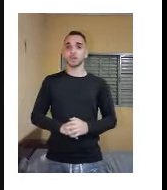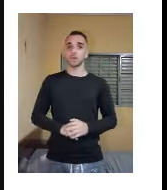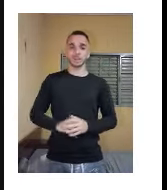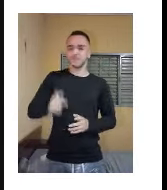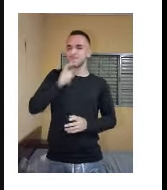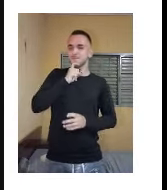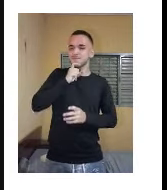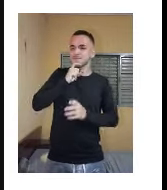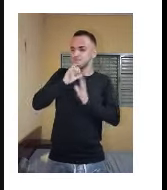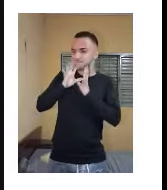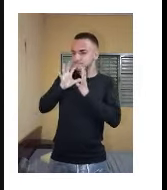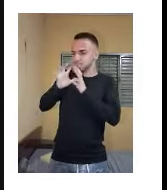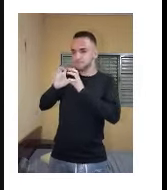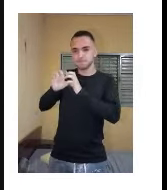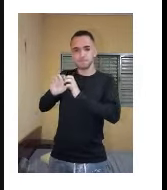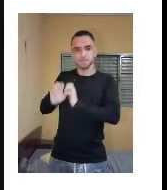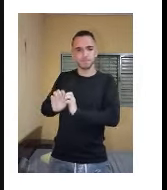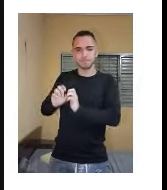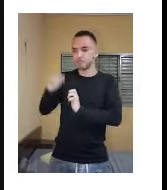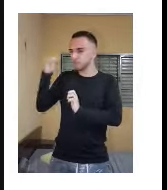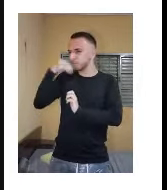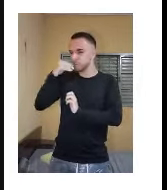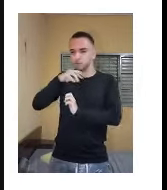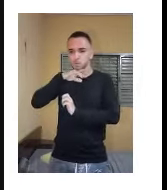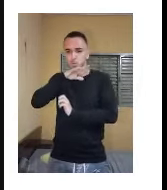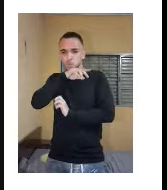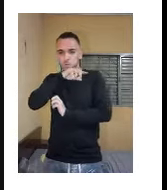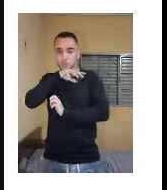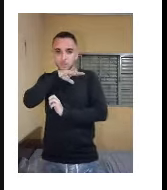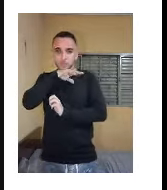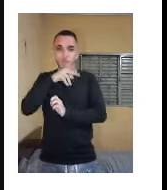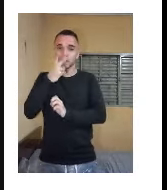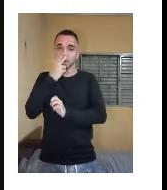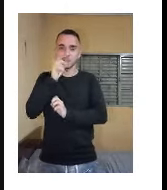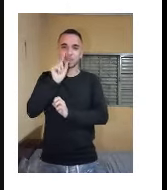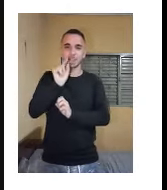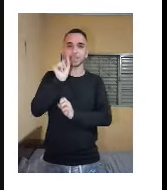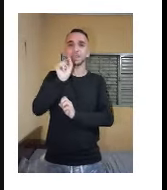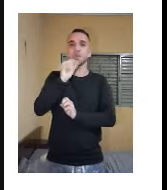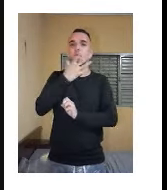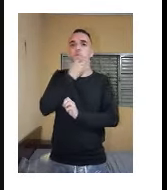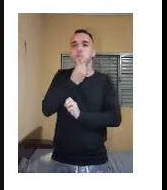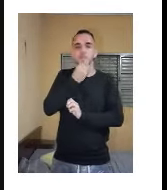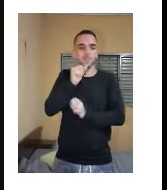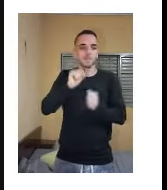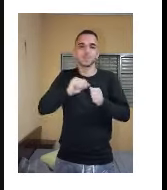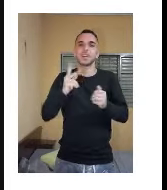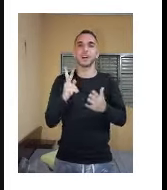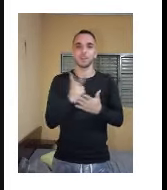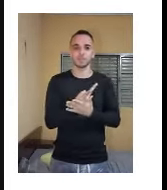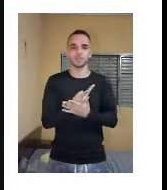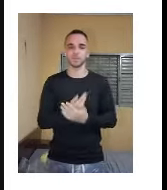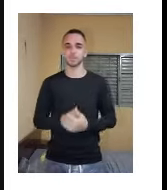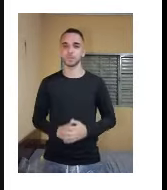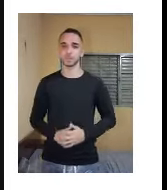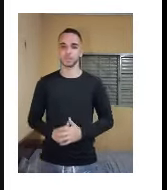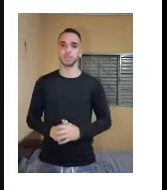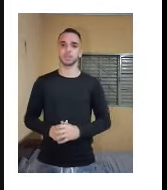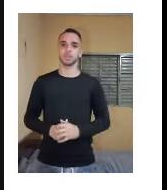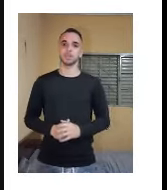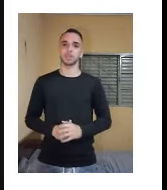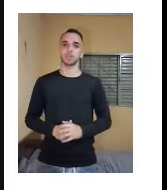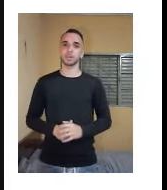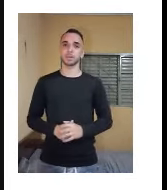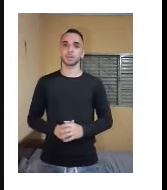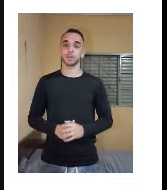são diversas fontes que, de alguma maneira, contribuem para ser uma fonte